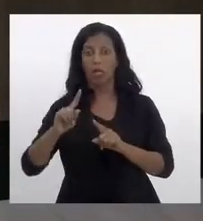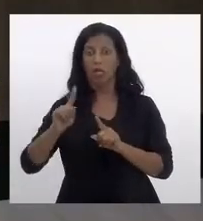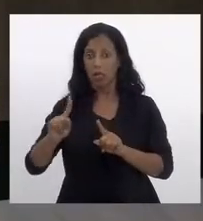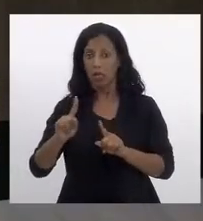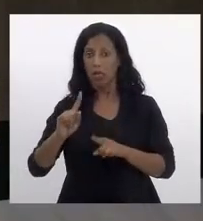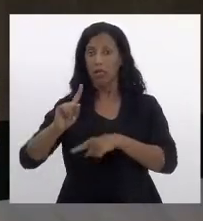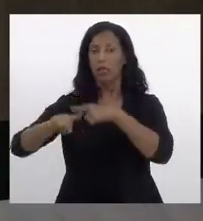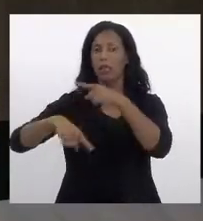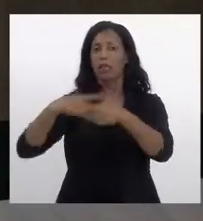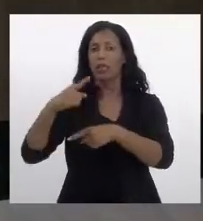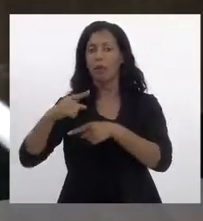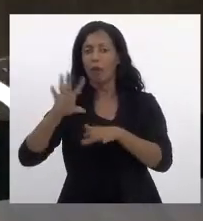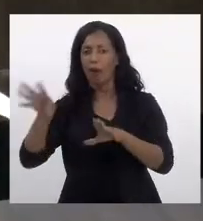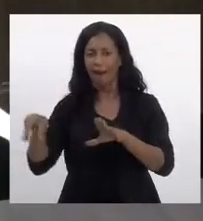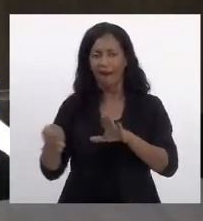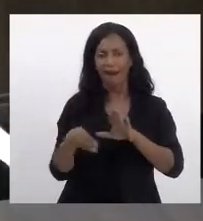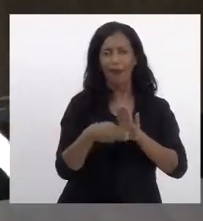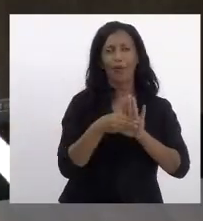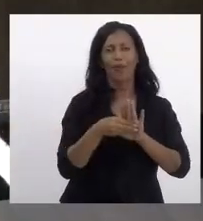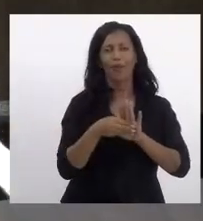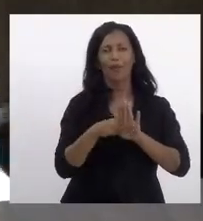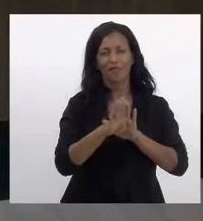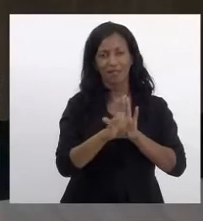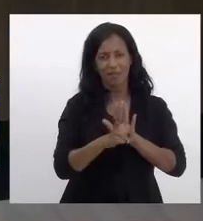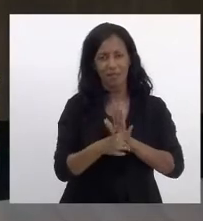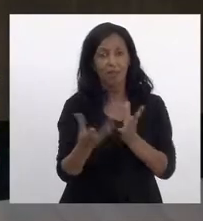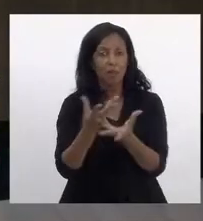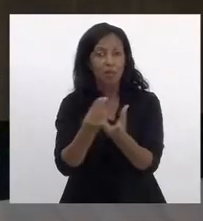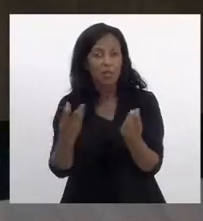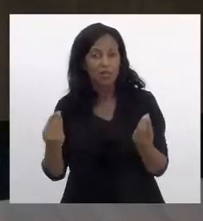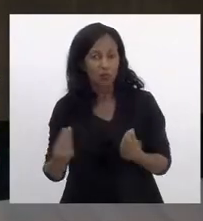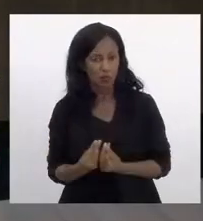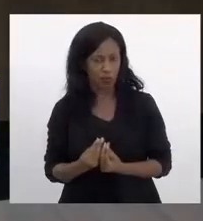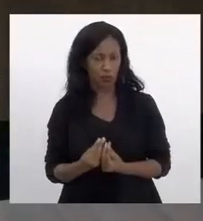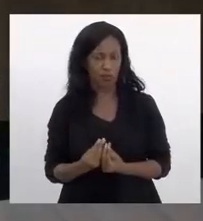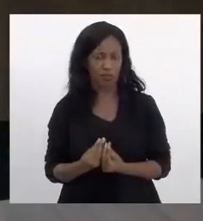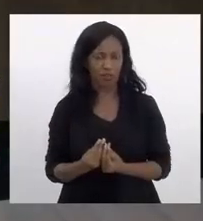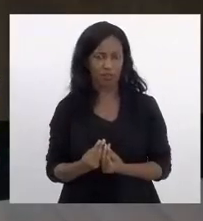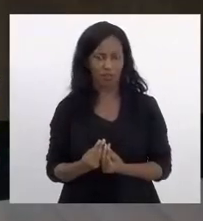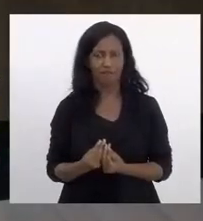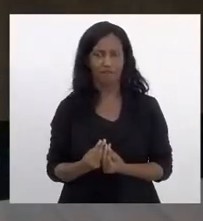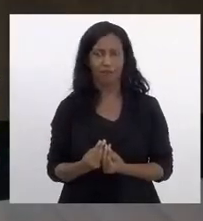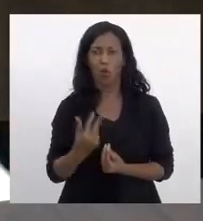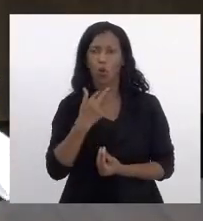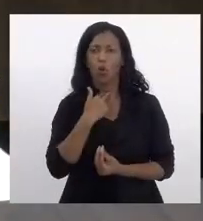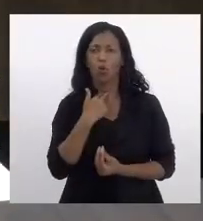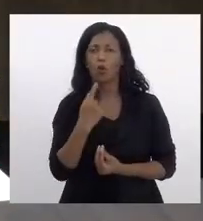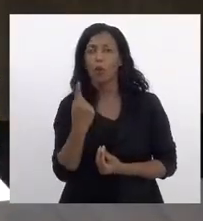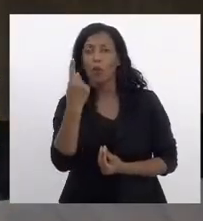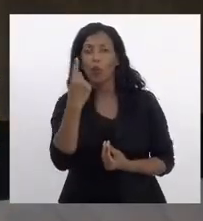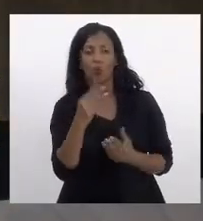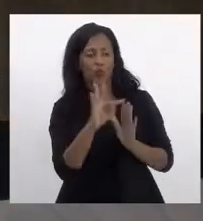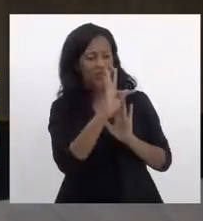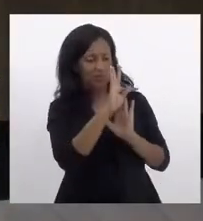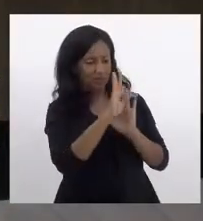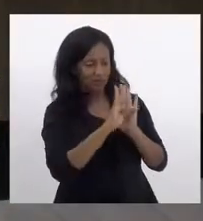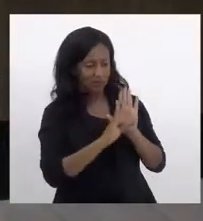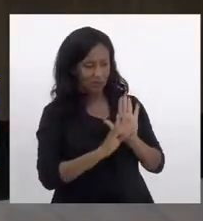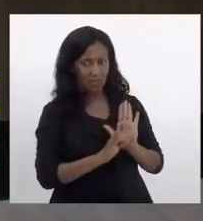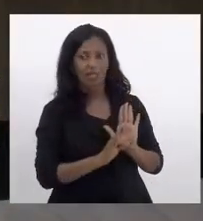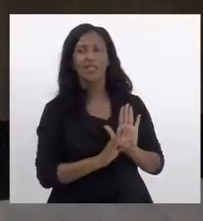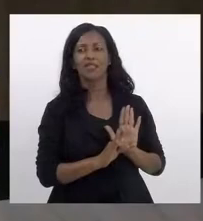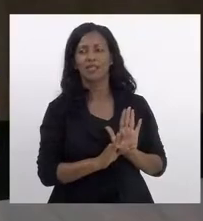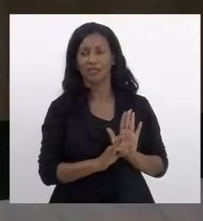a emenda, porque são várias emendas, presidente. Deixa eu encaminhar, talvez. Não dá para acolher um texto não, se